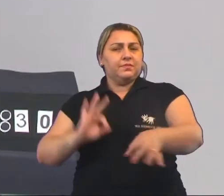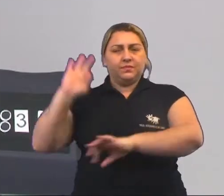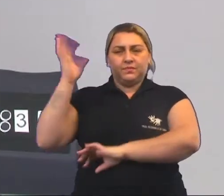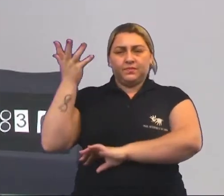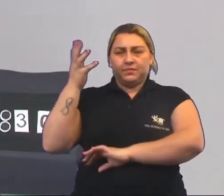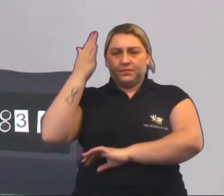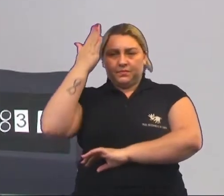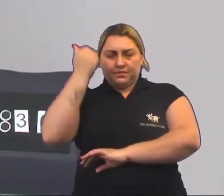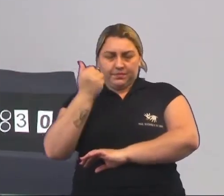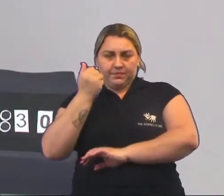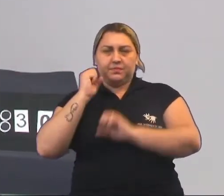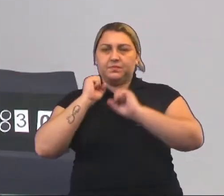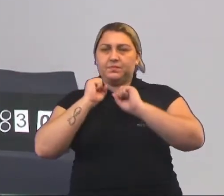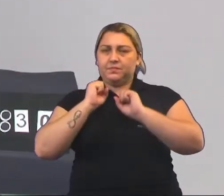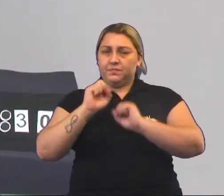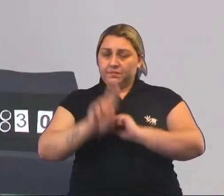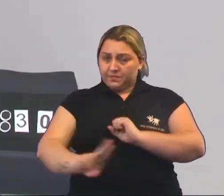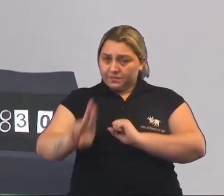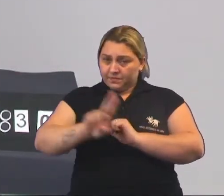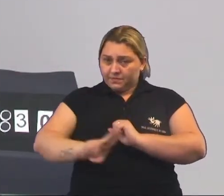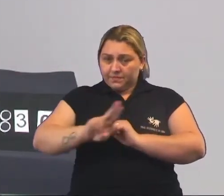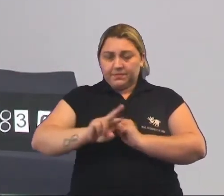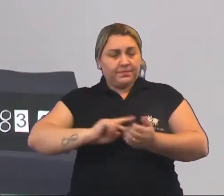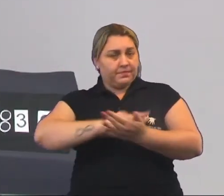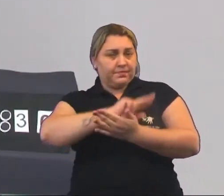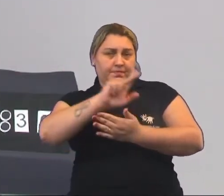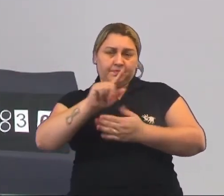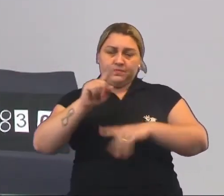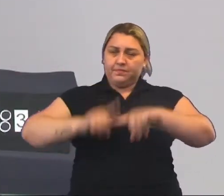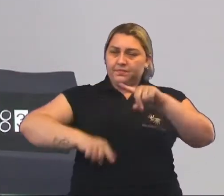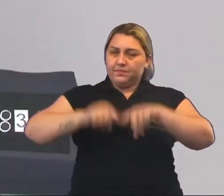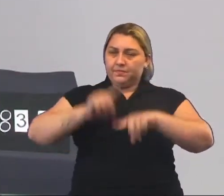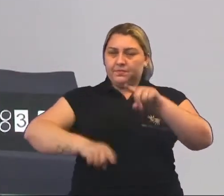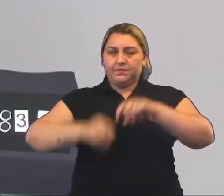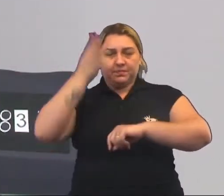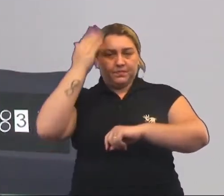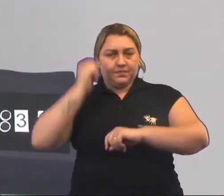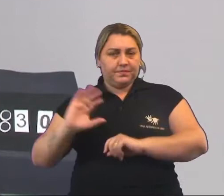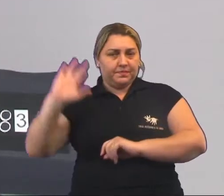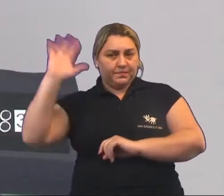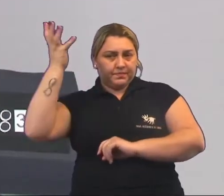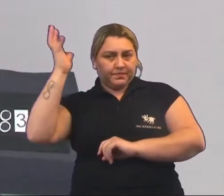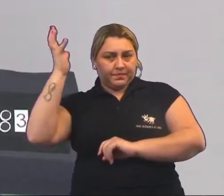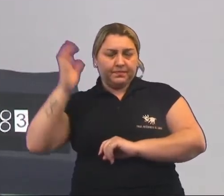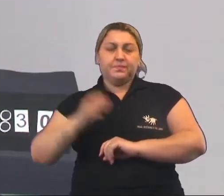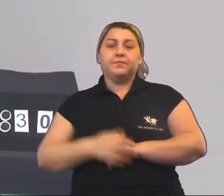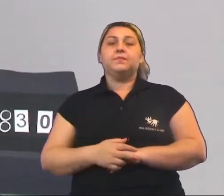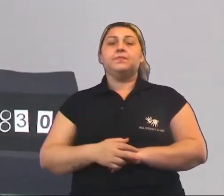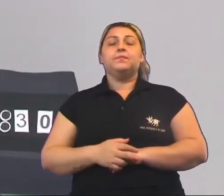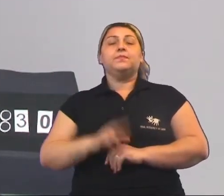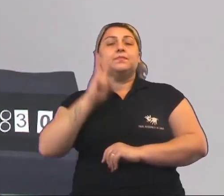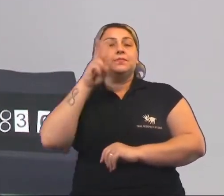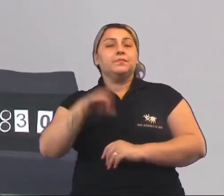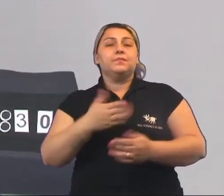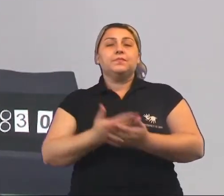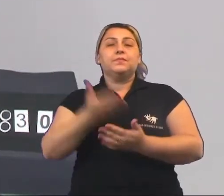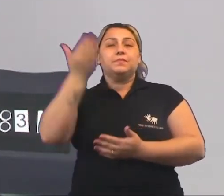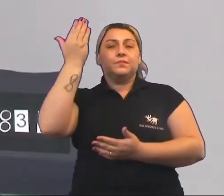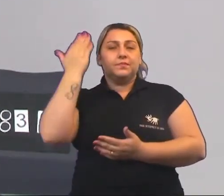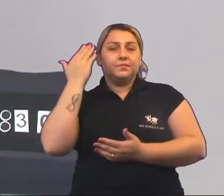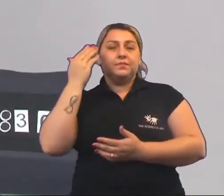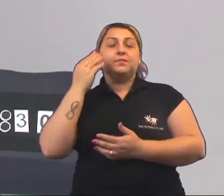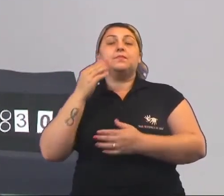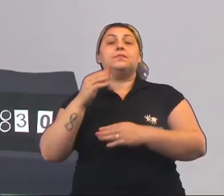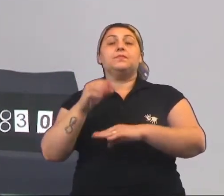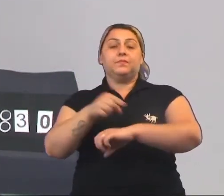nós sabemos que podemos usar vários instrumentos para medir esse tempo. Um deles nós vimos na aula passada,